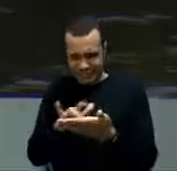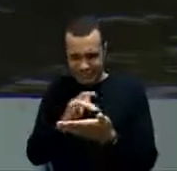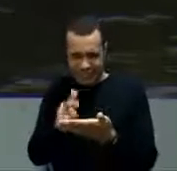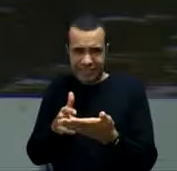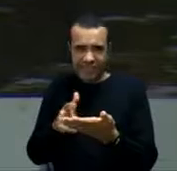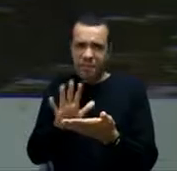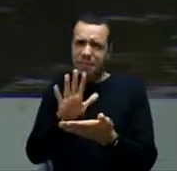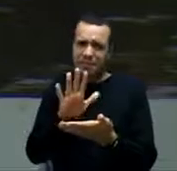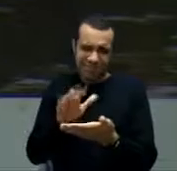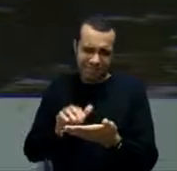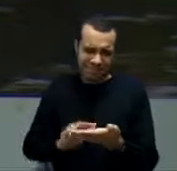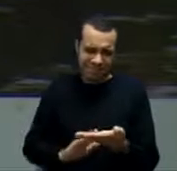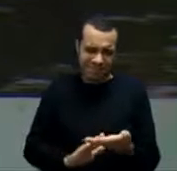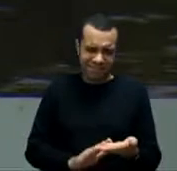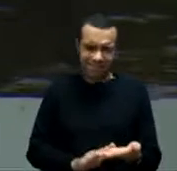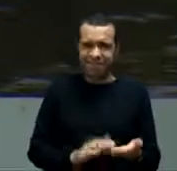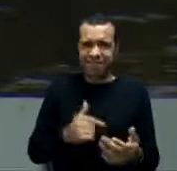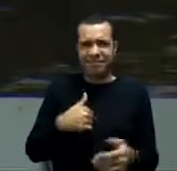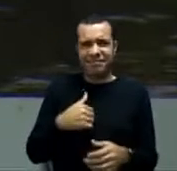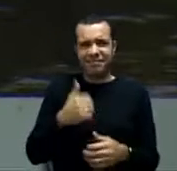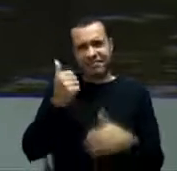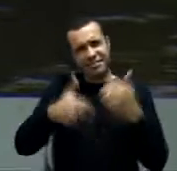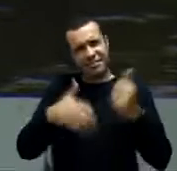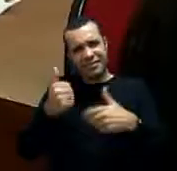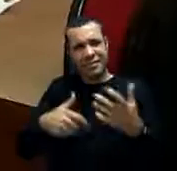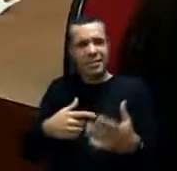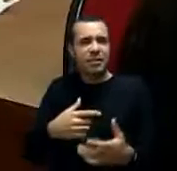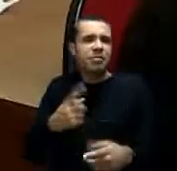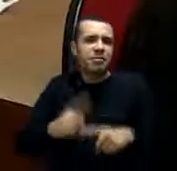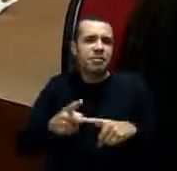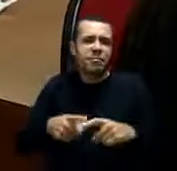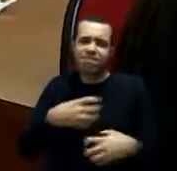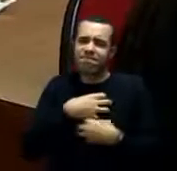porque não preciso ler nada para falar o que eu sinto pelo meu pai.